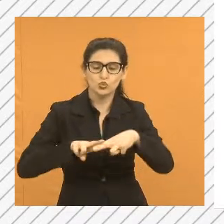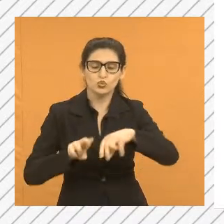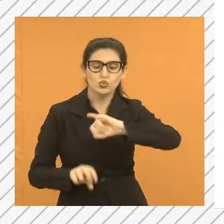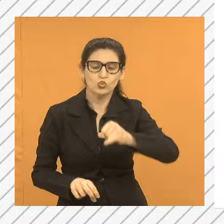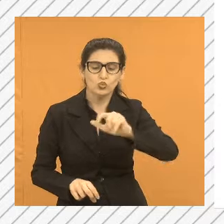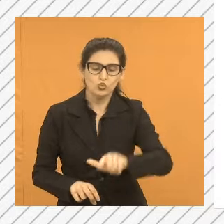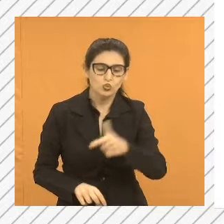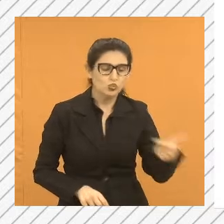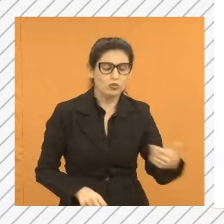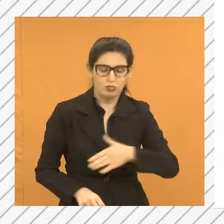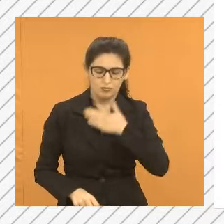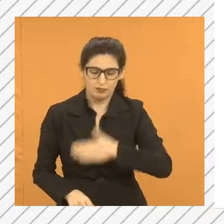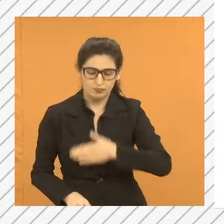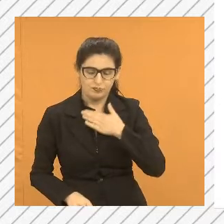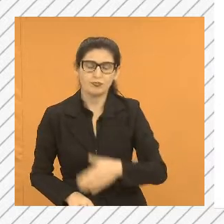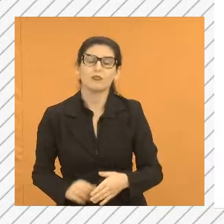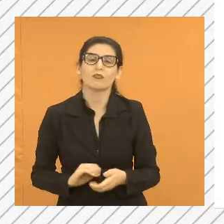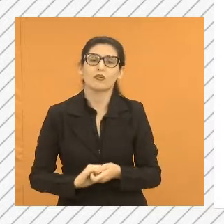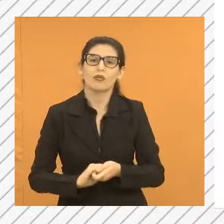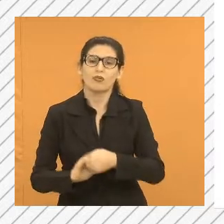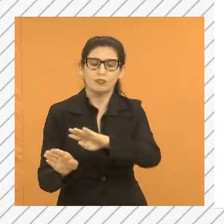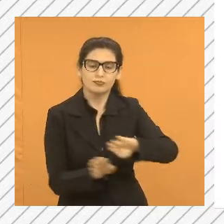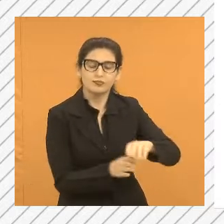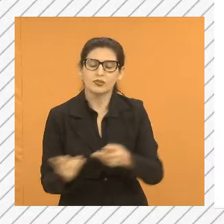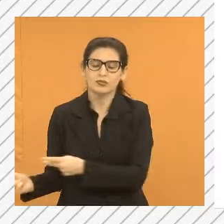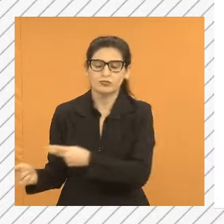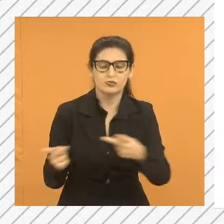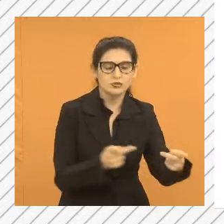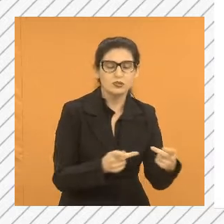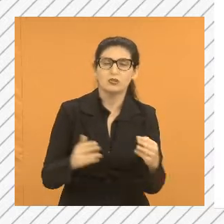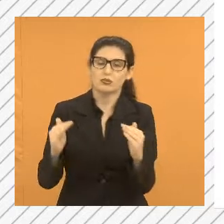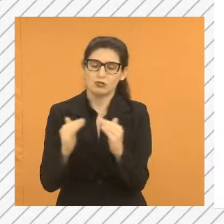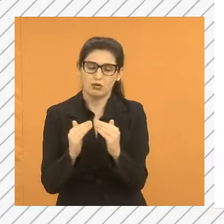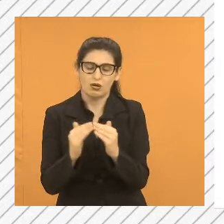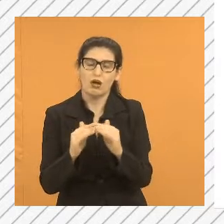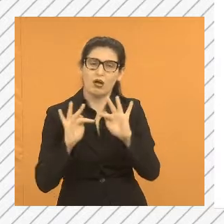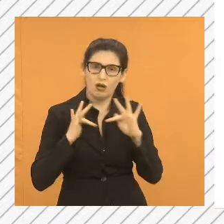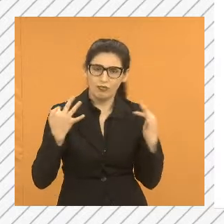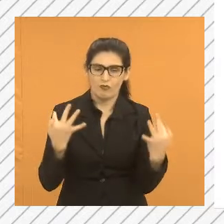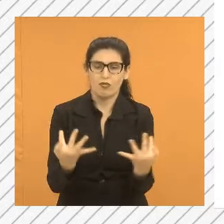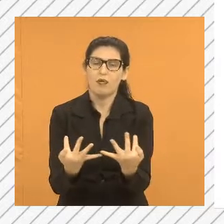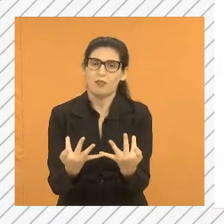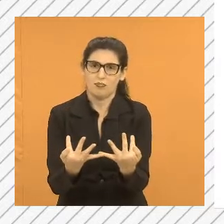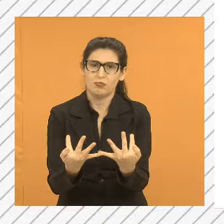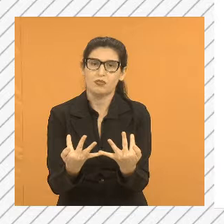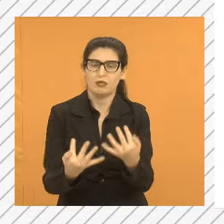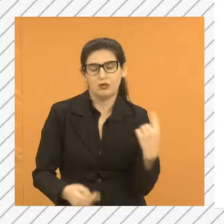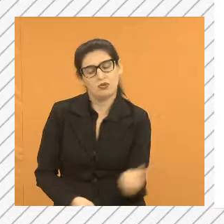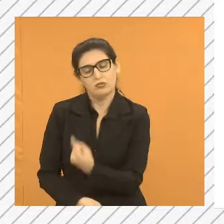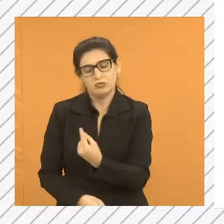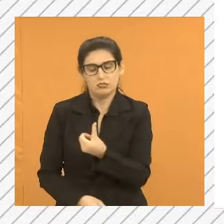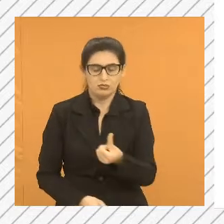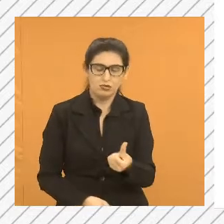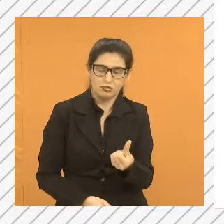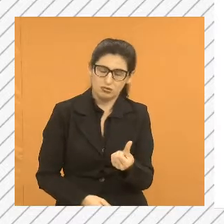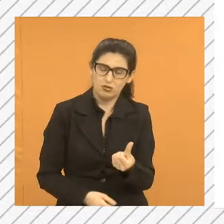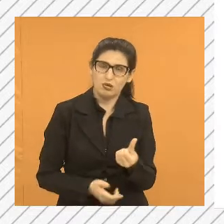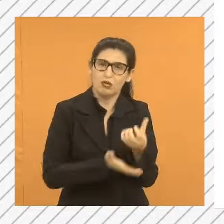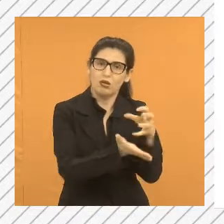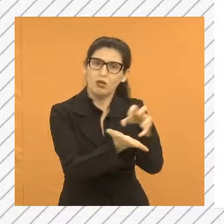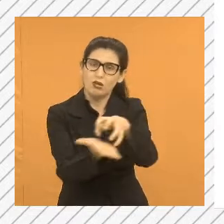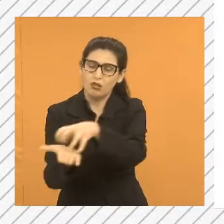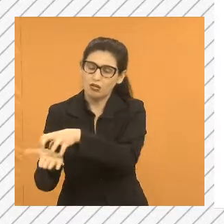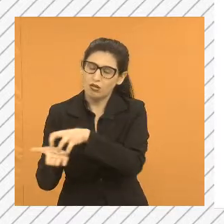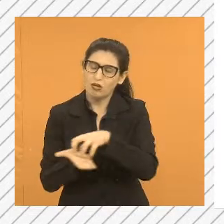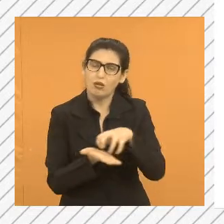visitas domiciliares realizadas pela Estratégia de Saúde da Família. Então, as 16 unidades,